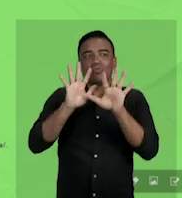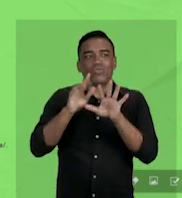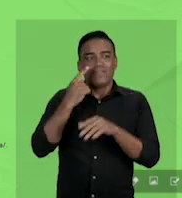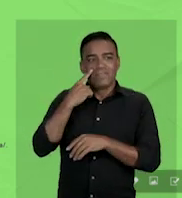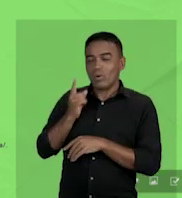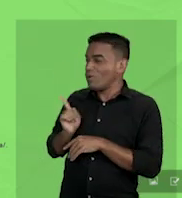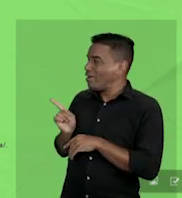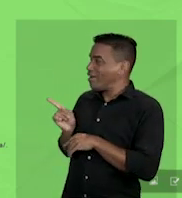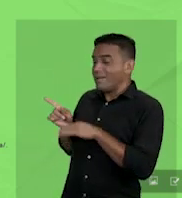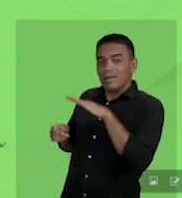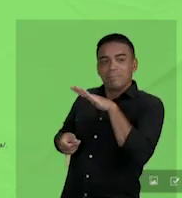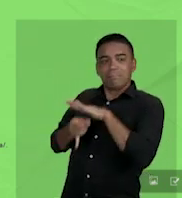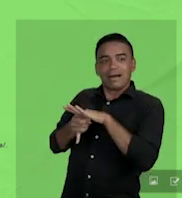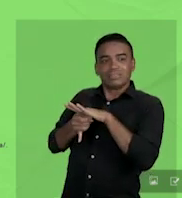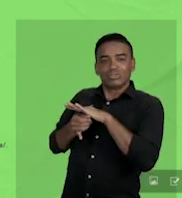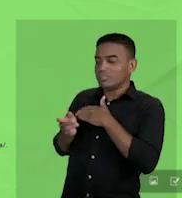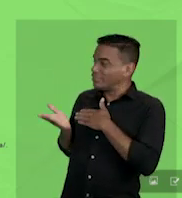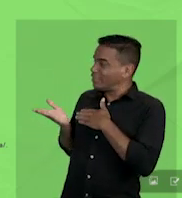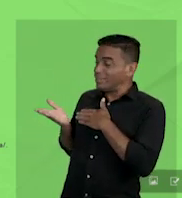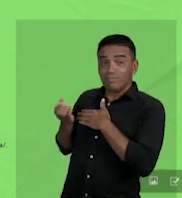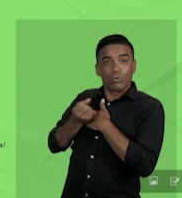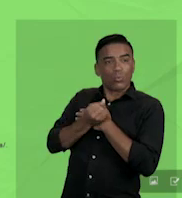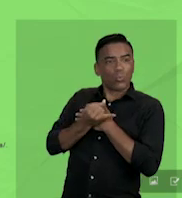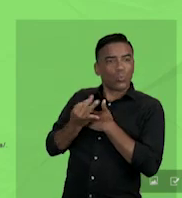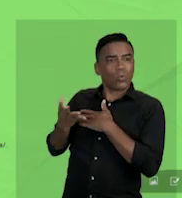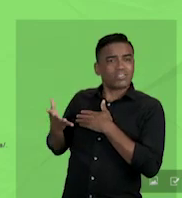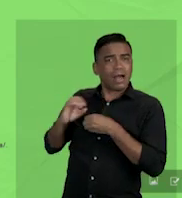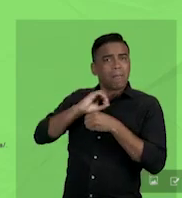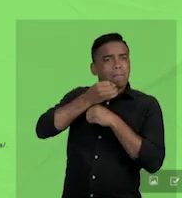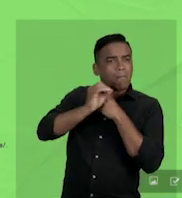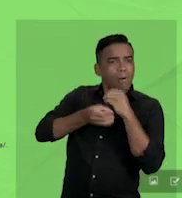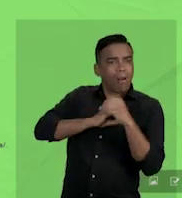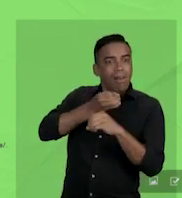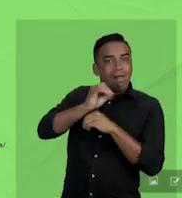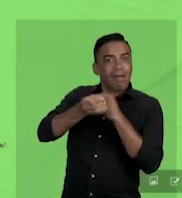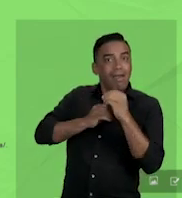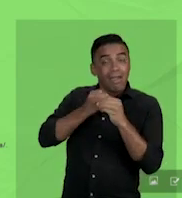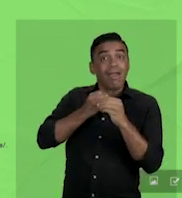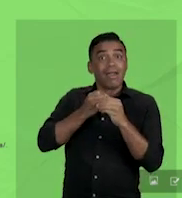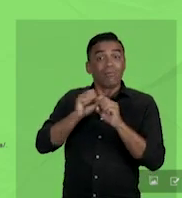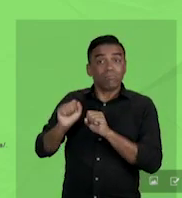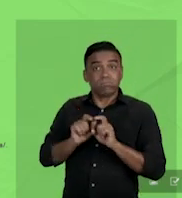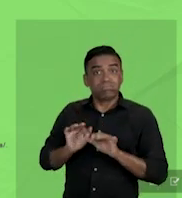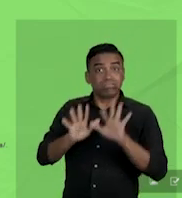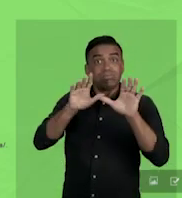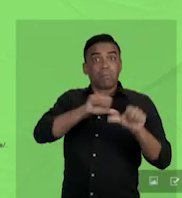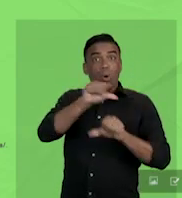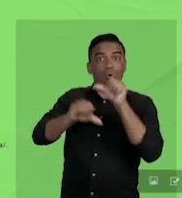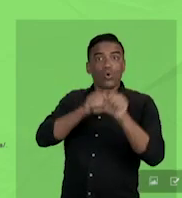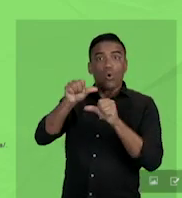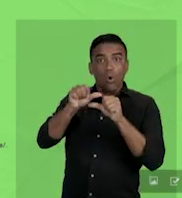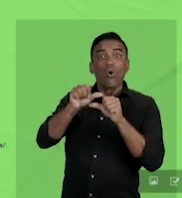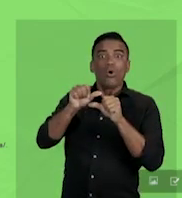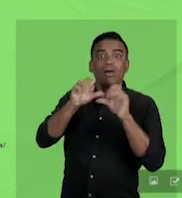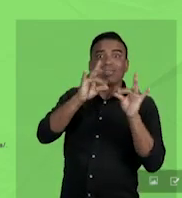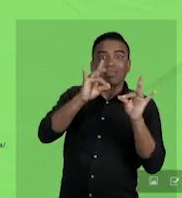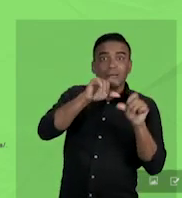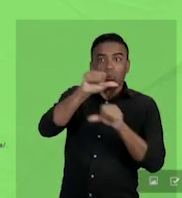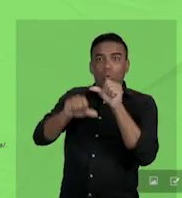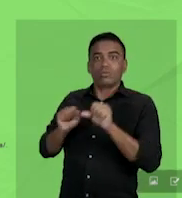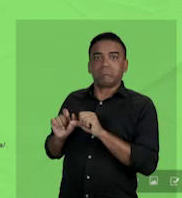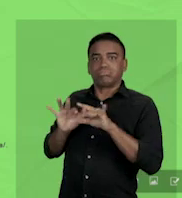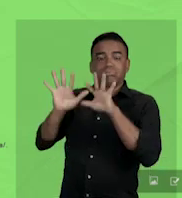baixo. Observe que a quantidade de moléculas que passaram para o estado de vapor da água é menor